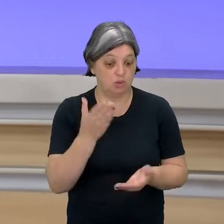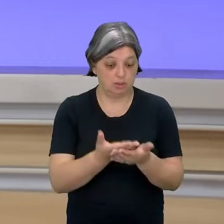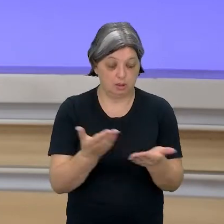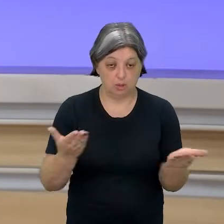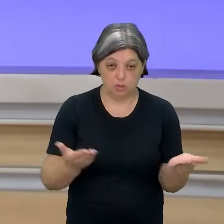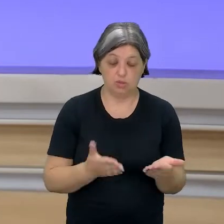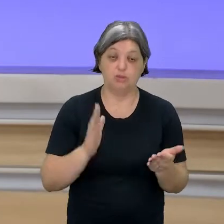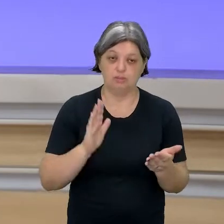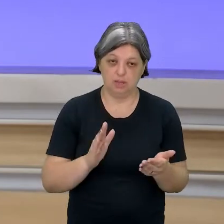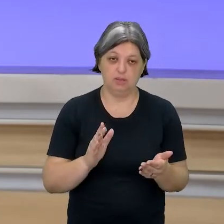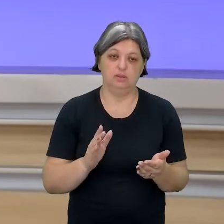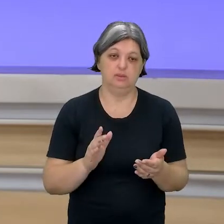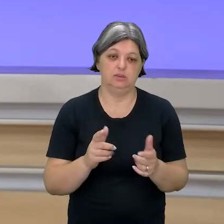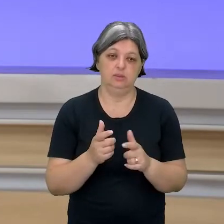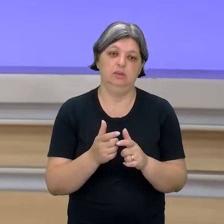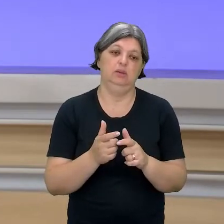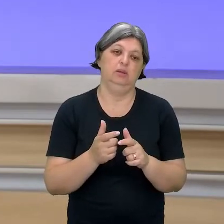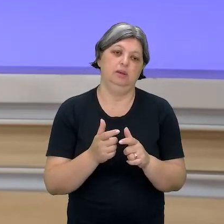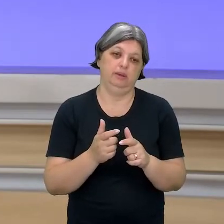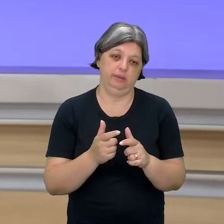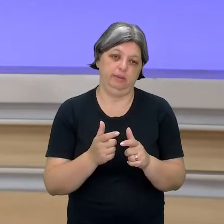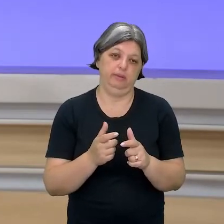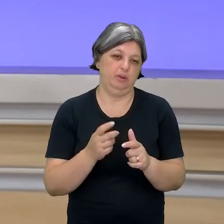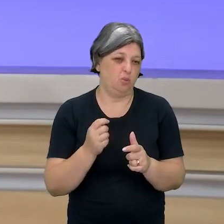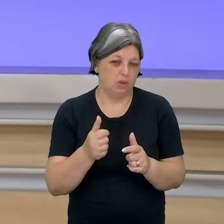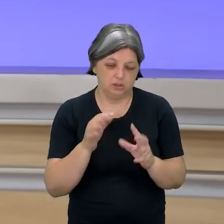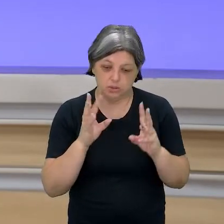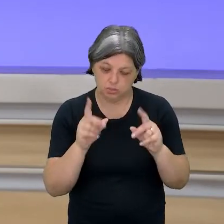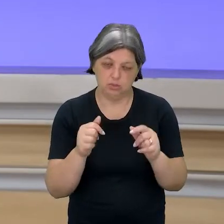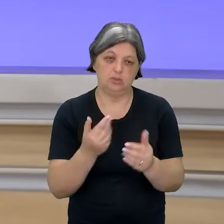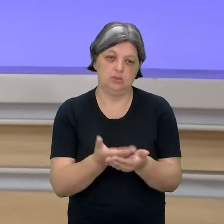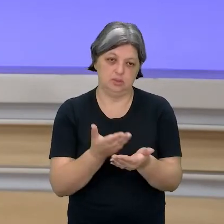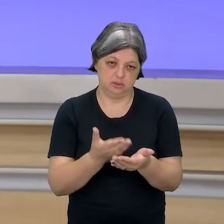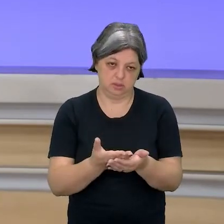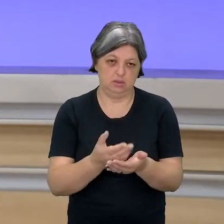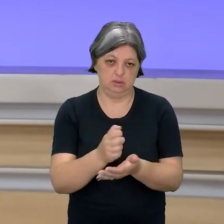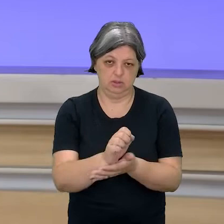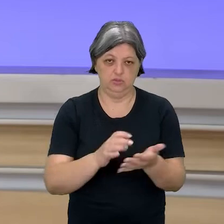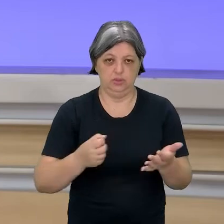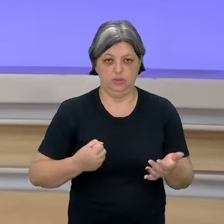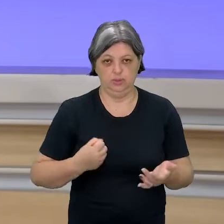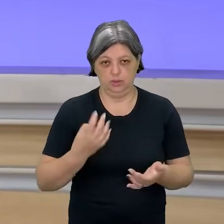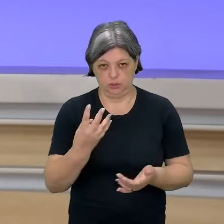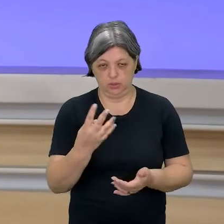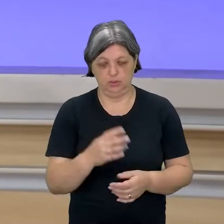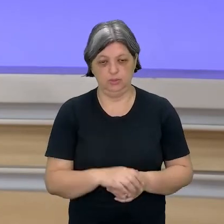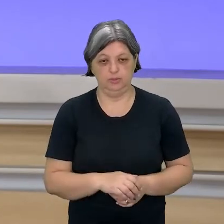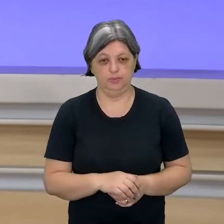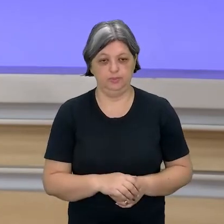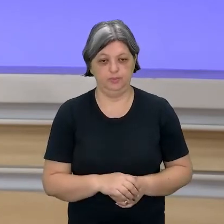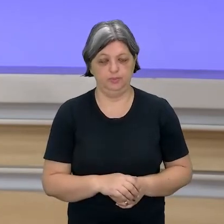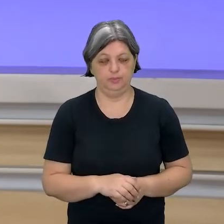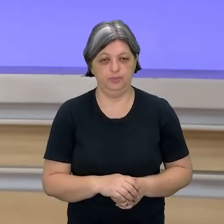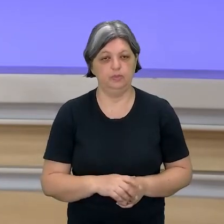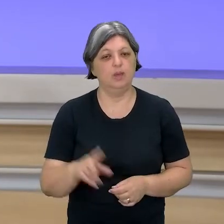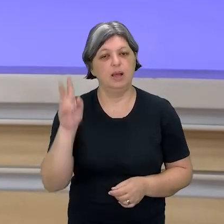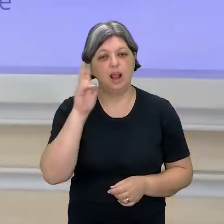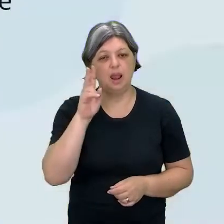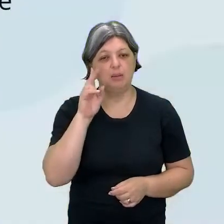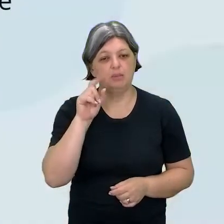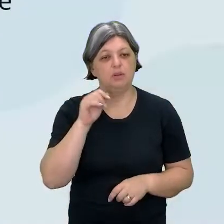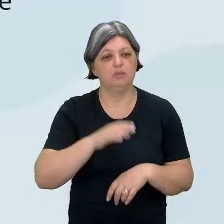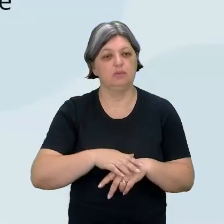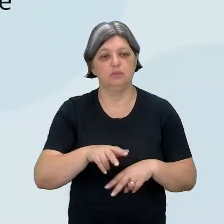hoje, mas na maioria das nossas aulas da nossa atividade 4. E aí, vamos relembrar, então, o que a gente